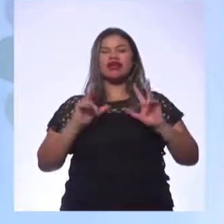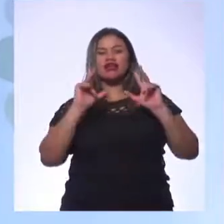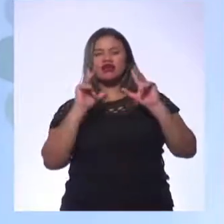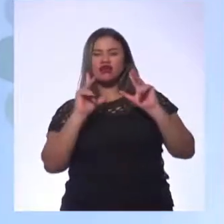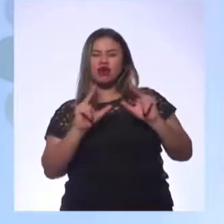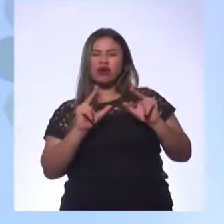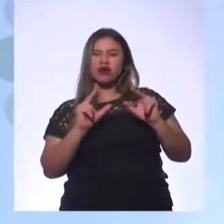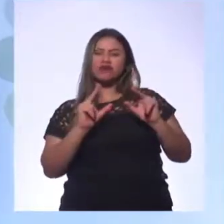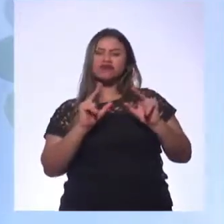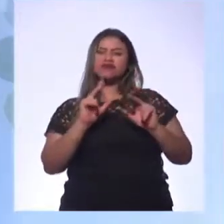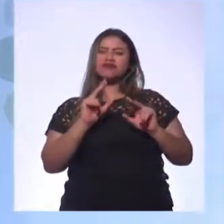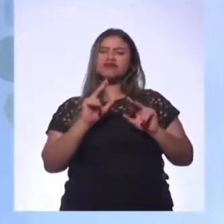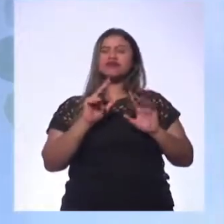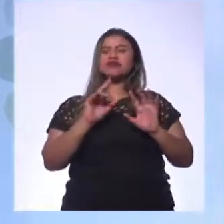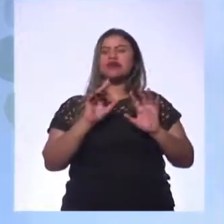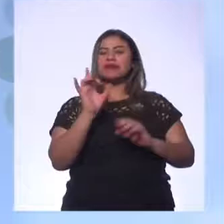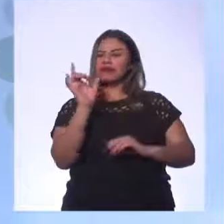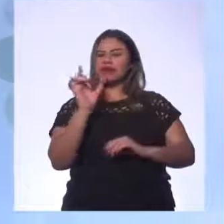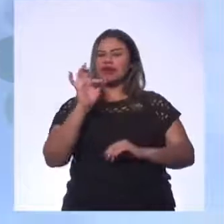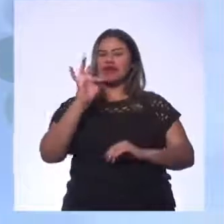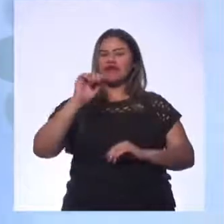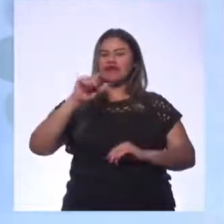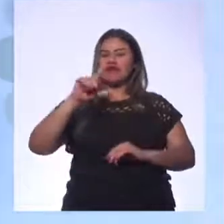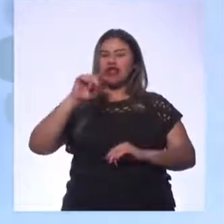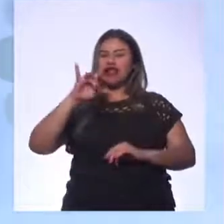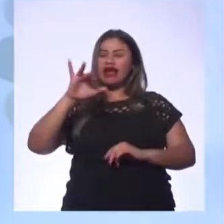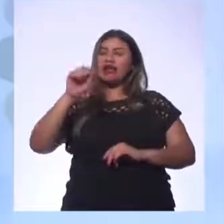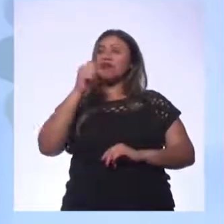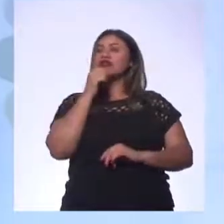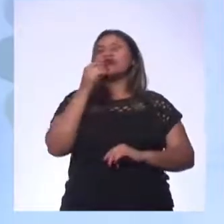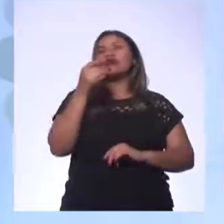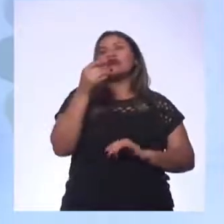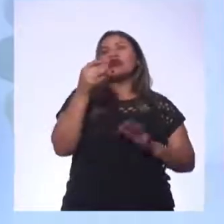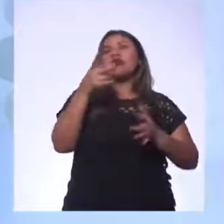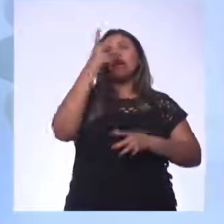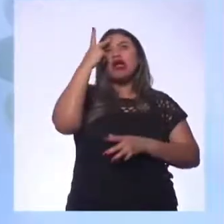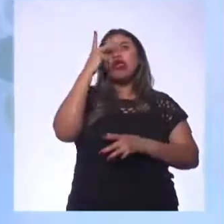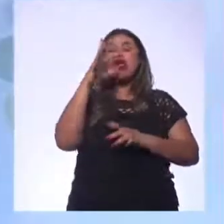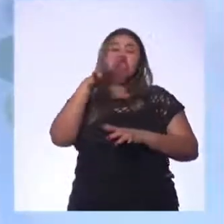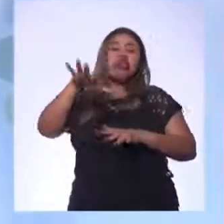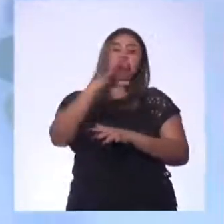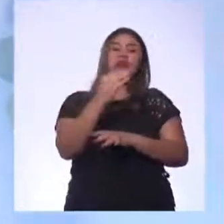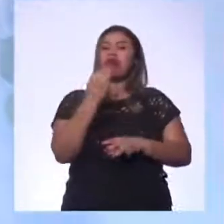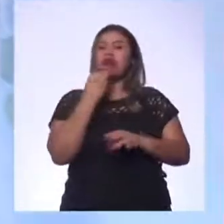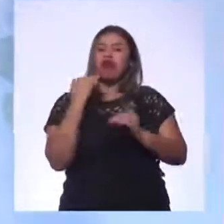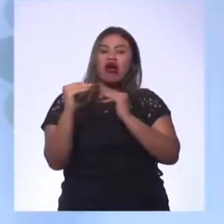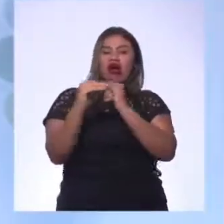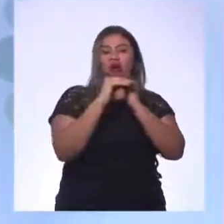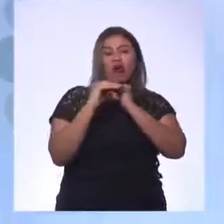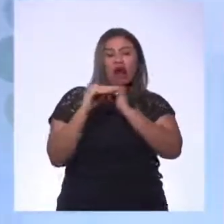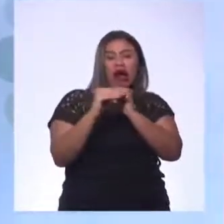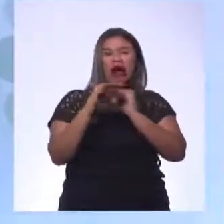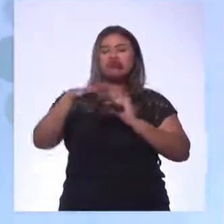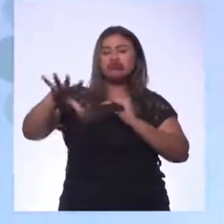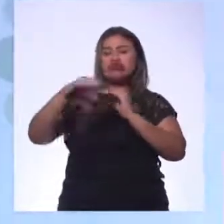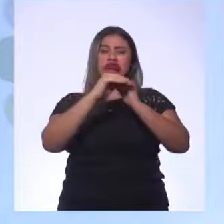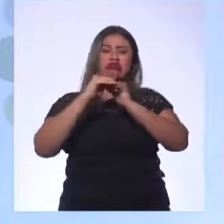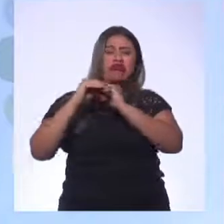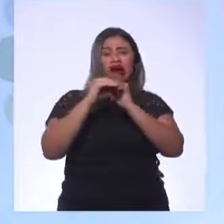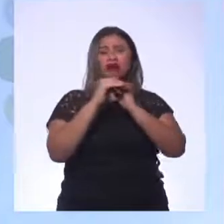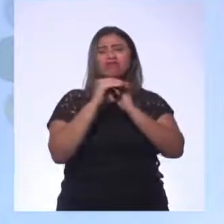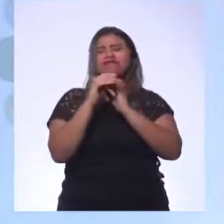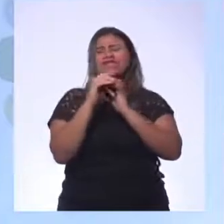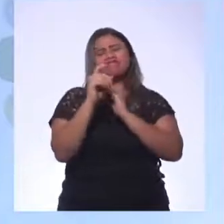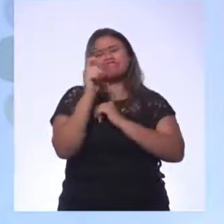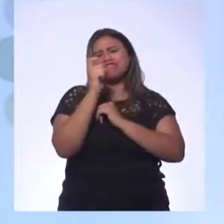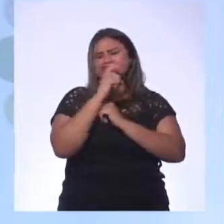né, essa questão de que todos têm as mesmas oportunidades, etc. Tal. Isso aí, gente, né, isso é uma falácia. Não tem